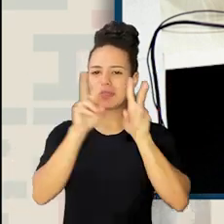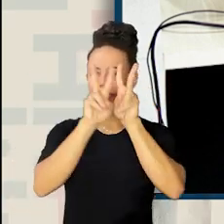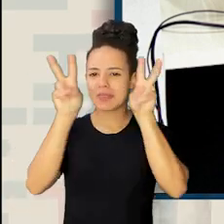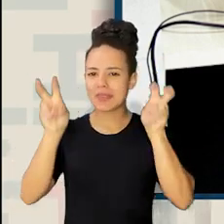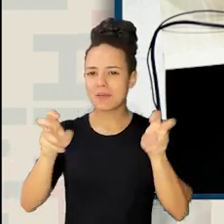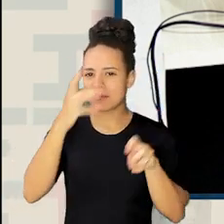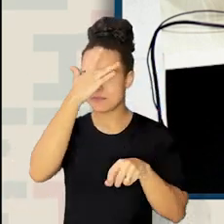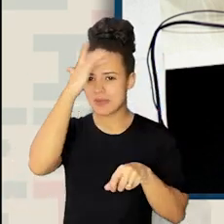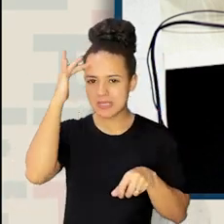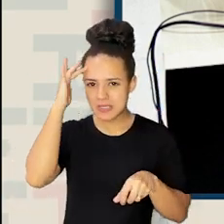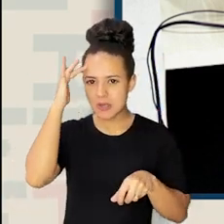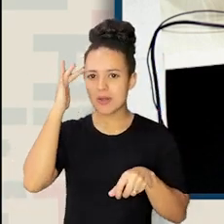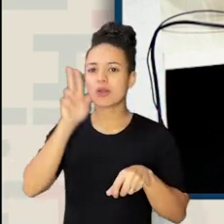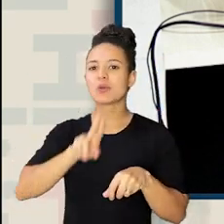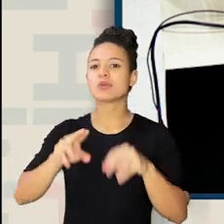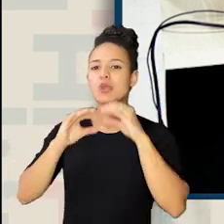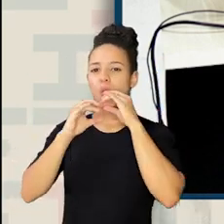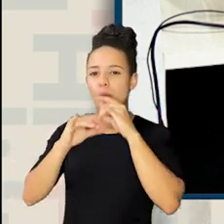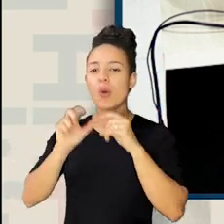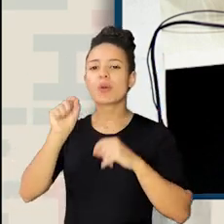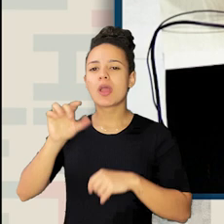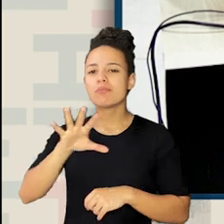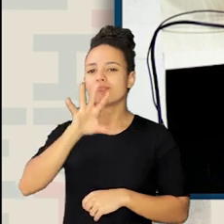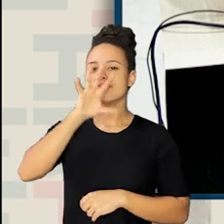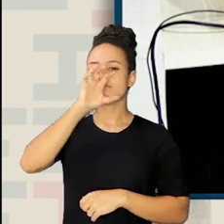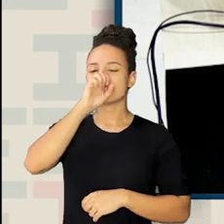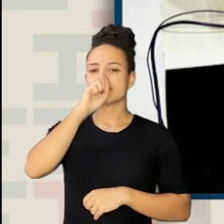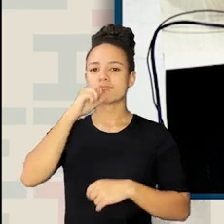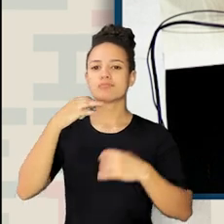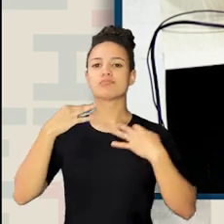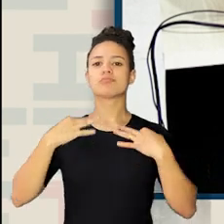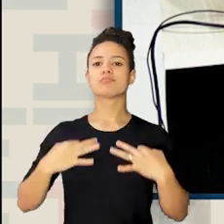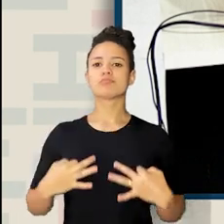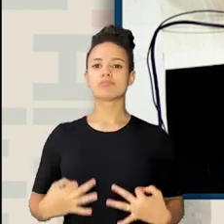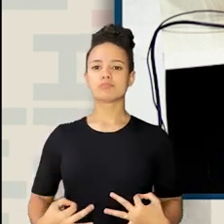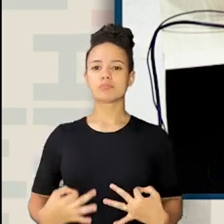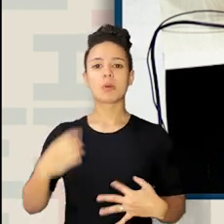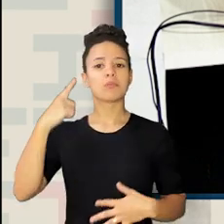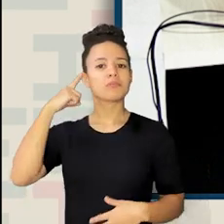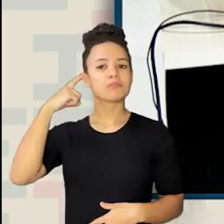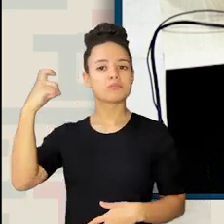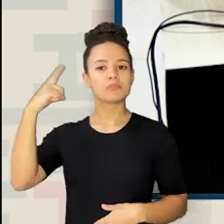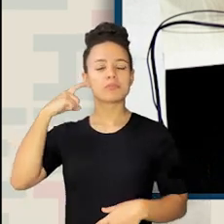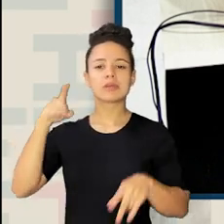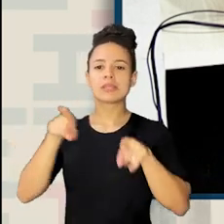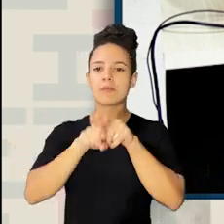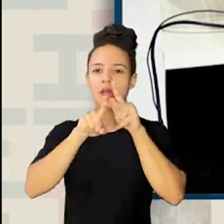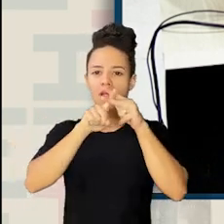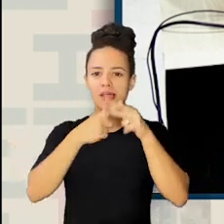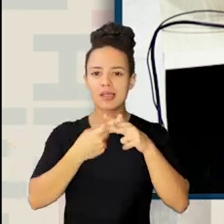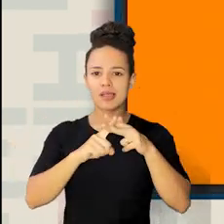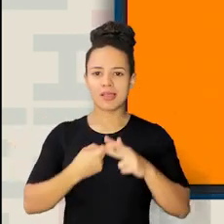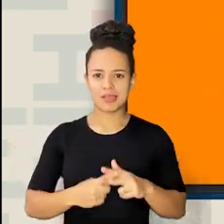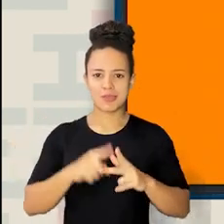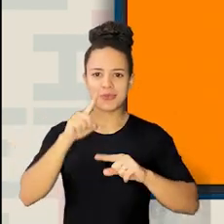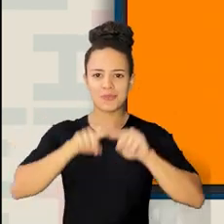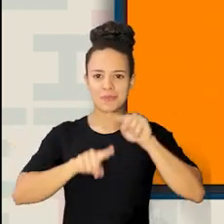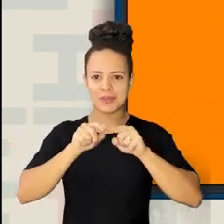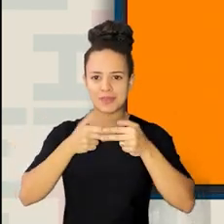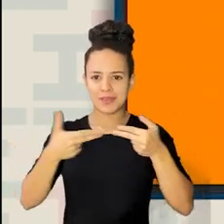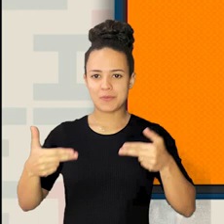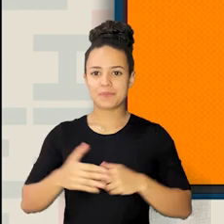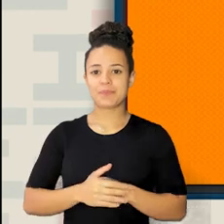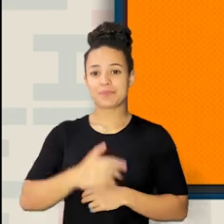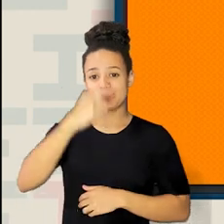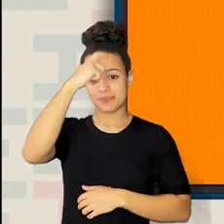de sopro, que é a respiração, a postura correta, a sonoridade e a afinação. Eu